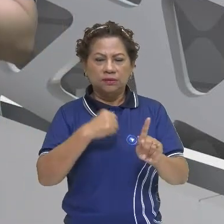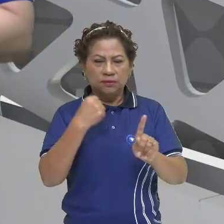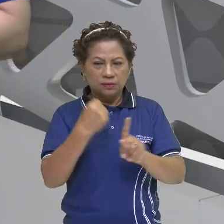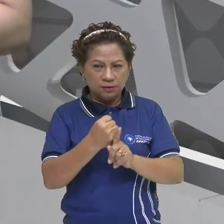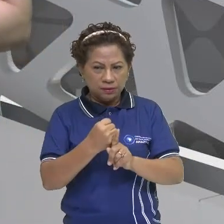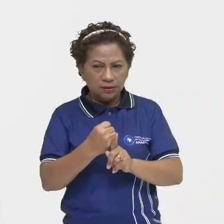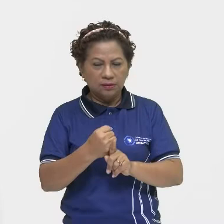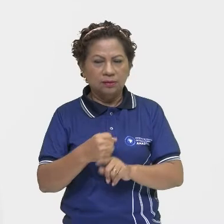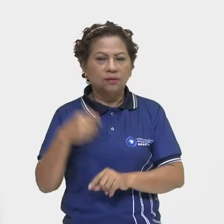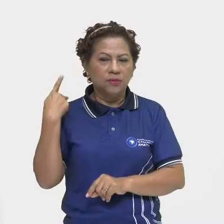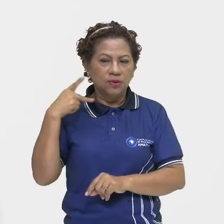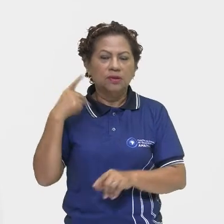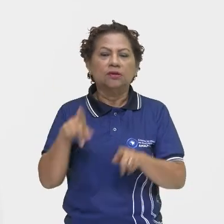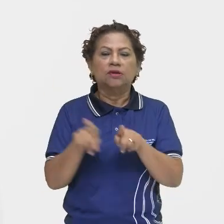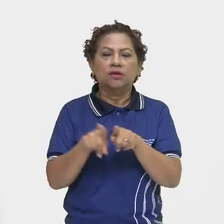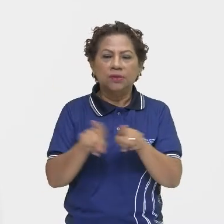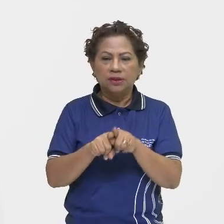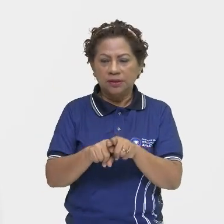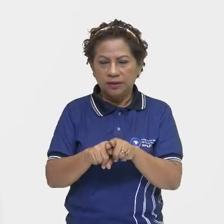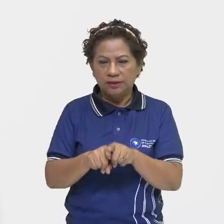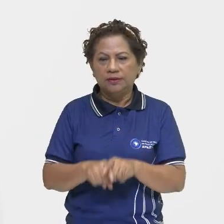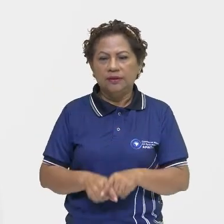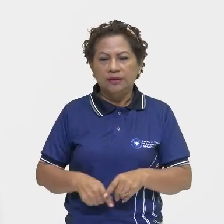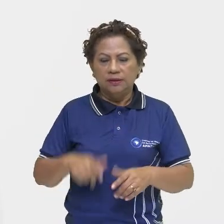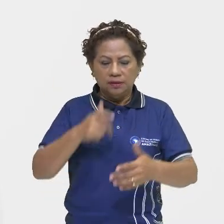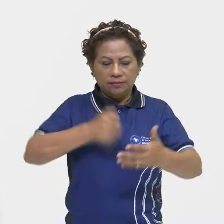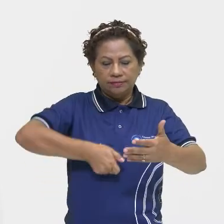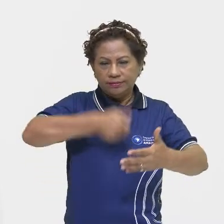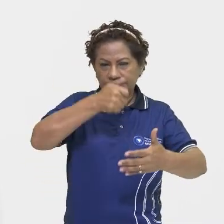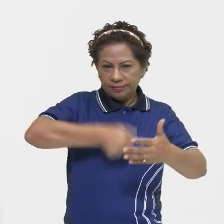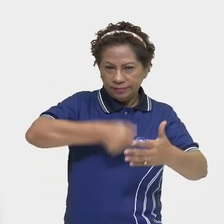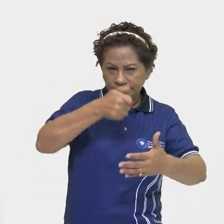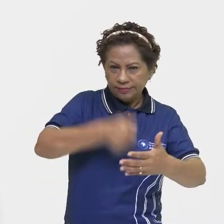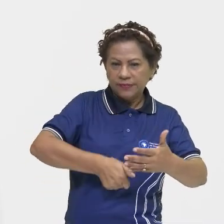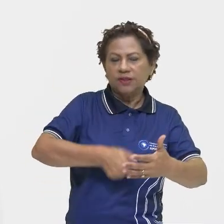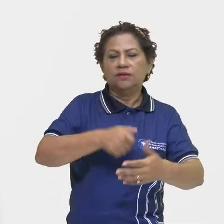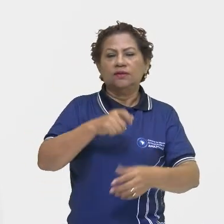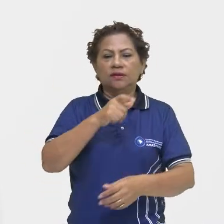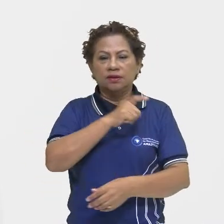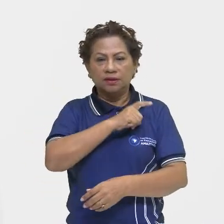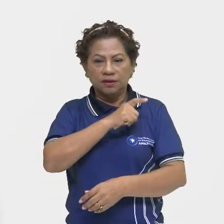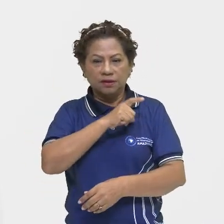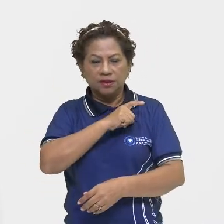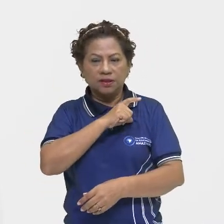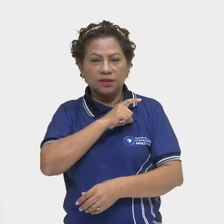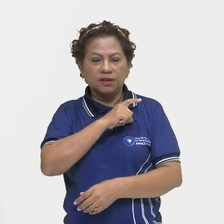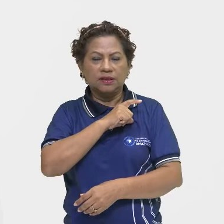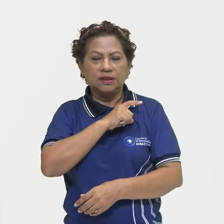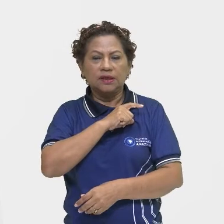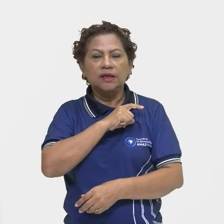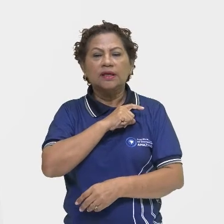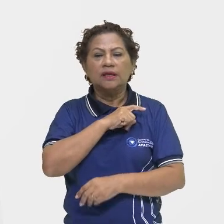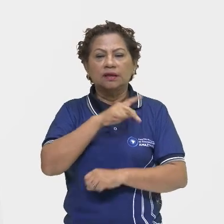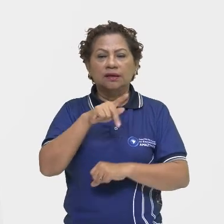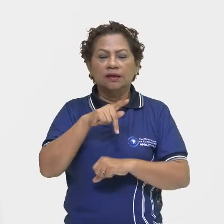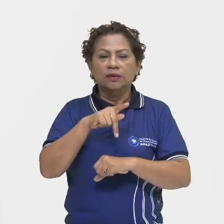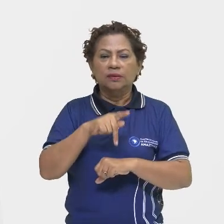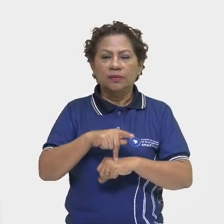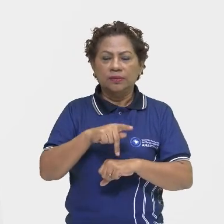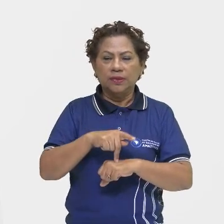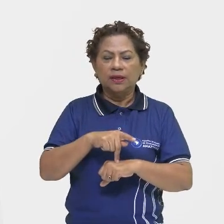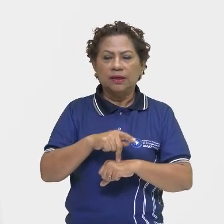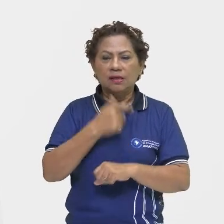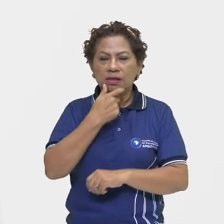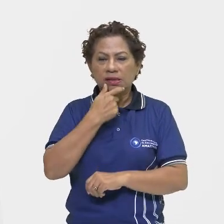with Balloon. É um grafite feito com stencil, localizado em Londres. O mural exibe